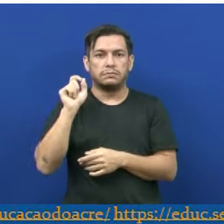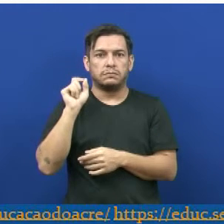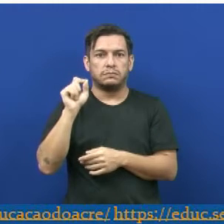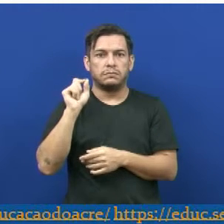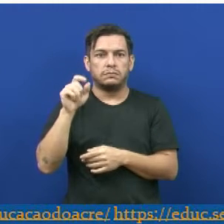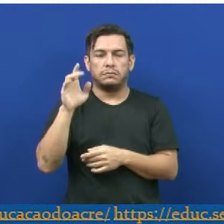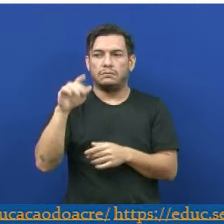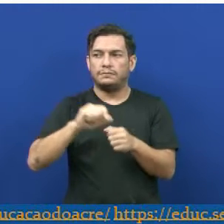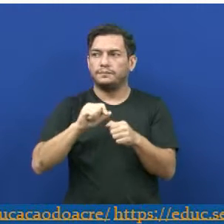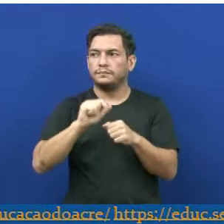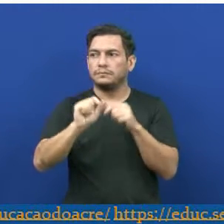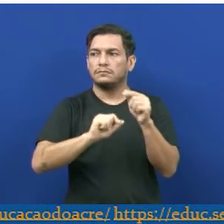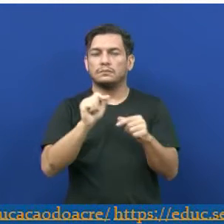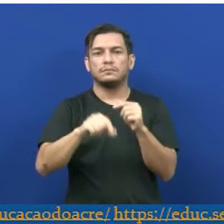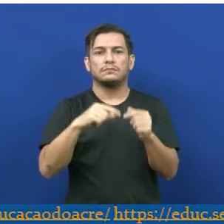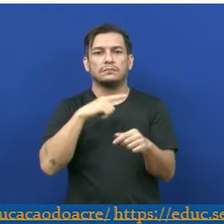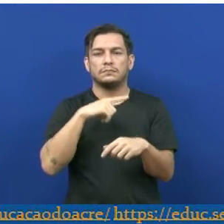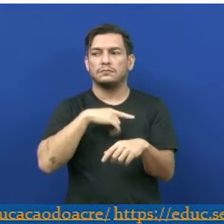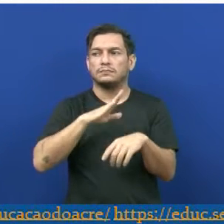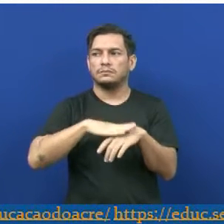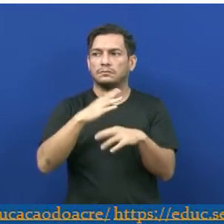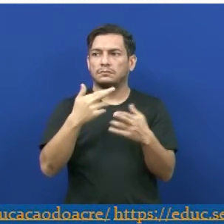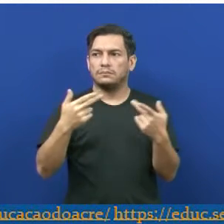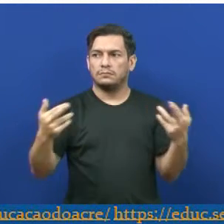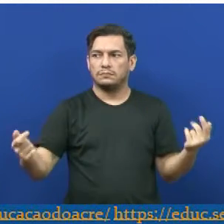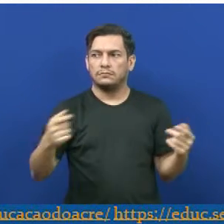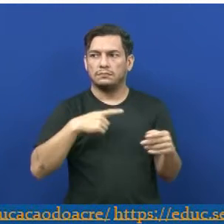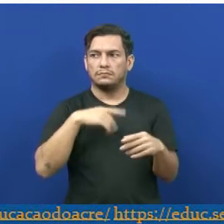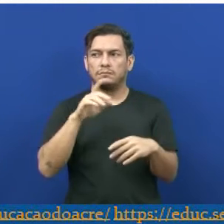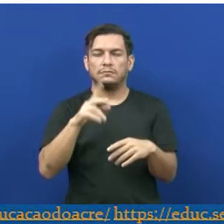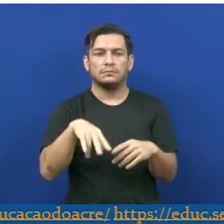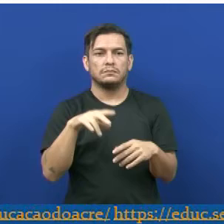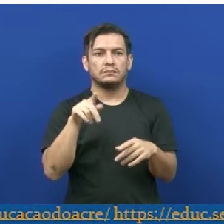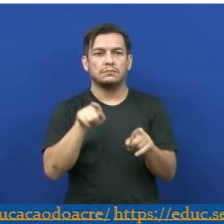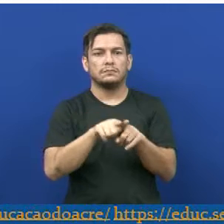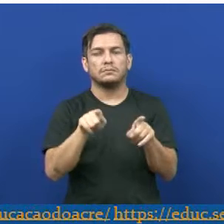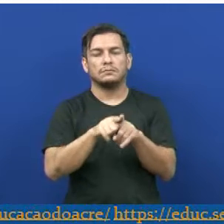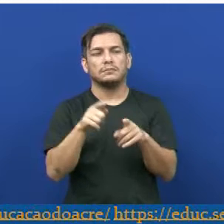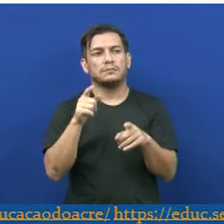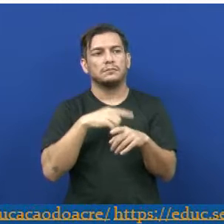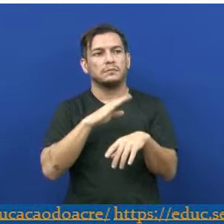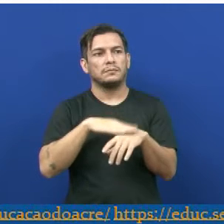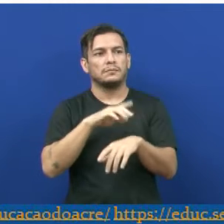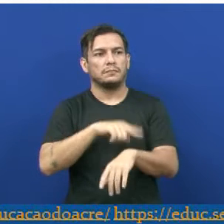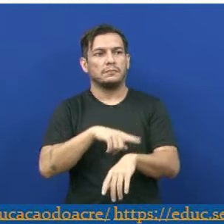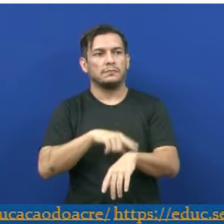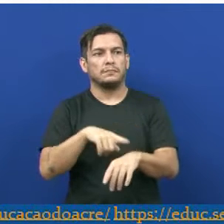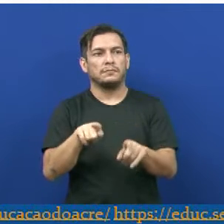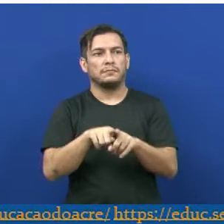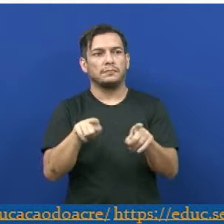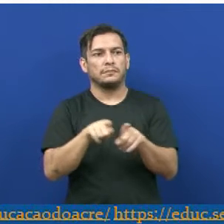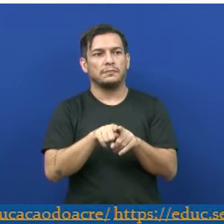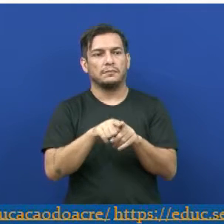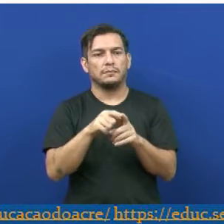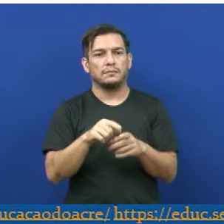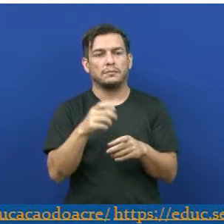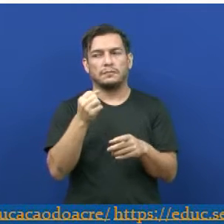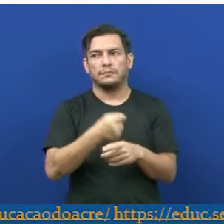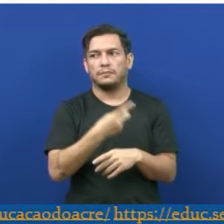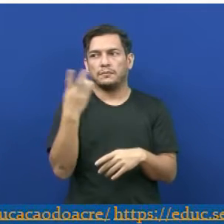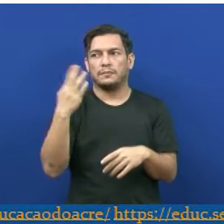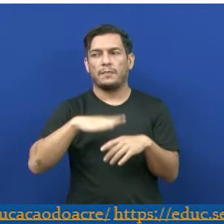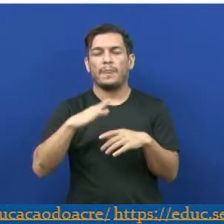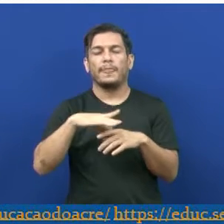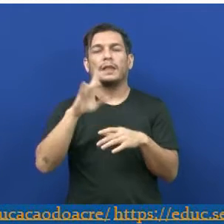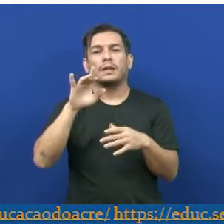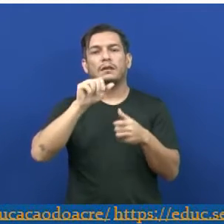transporte, isso fazia com que você carregasse mais coisas, mais cargas, por mais tempo e em maior quantidade. Então isso